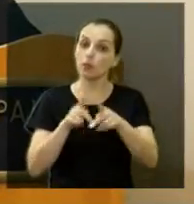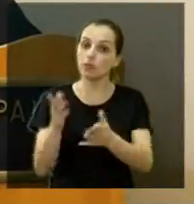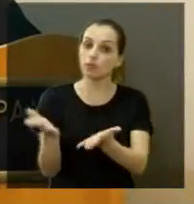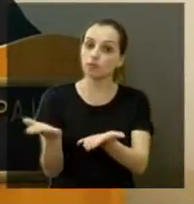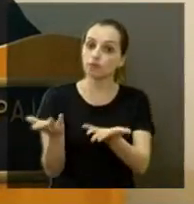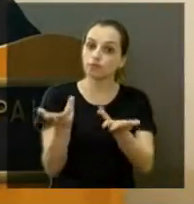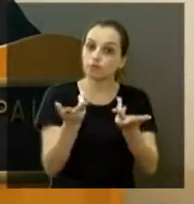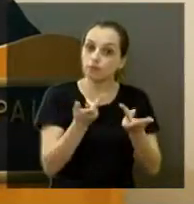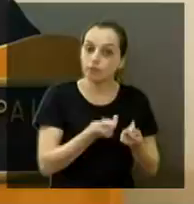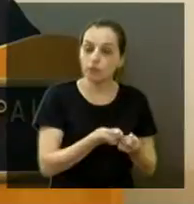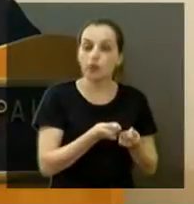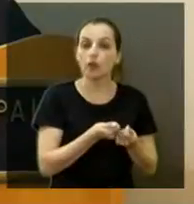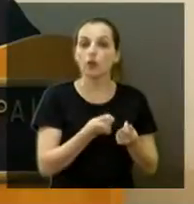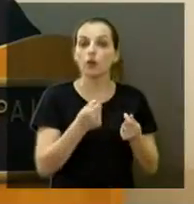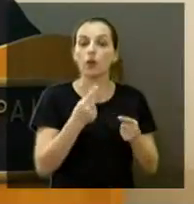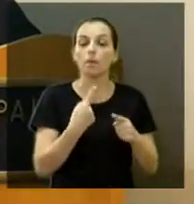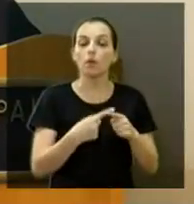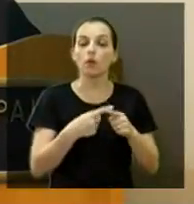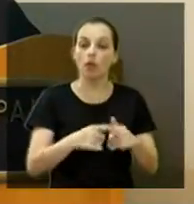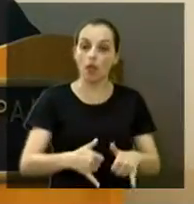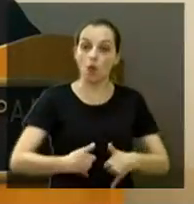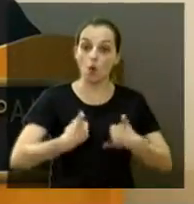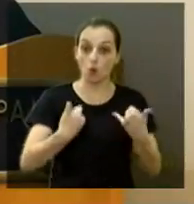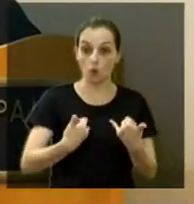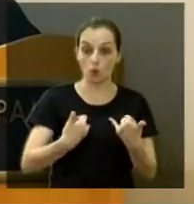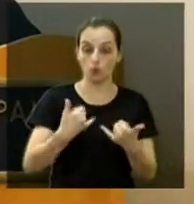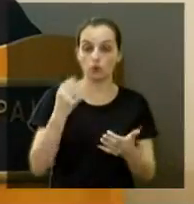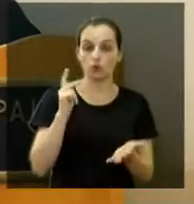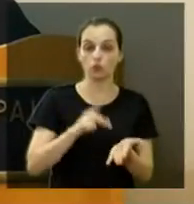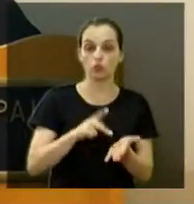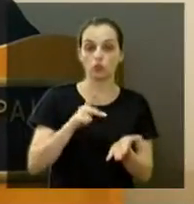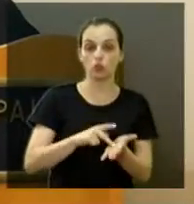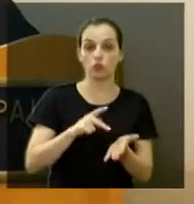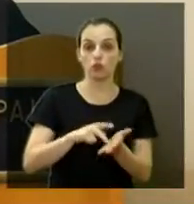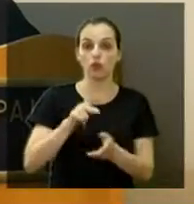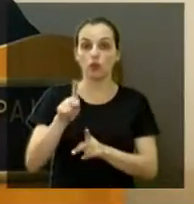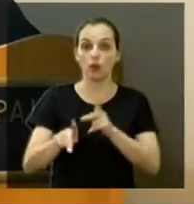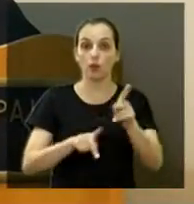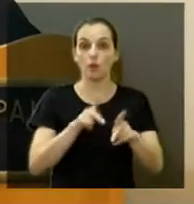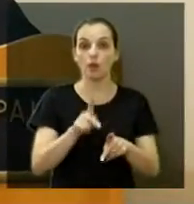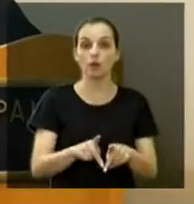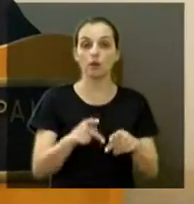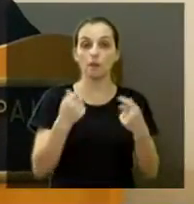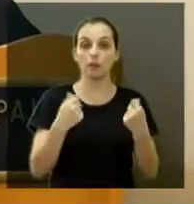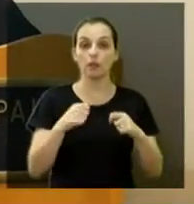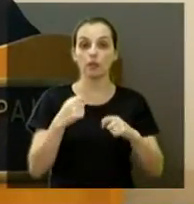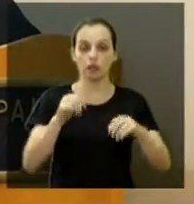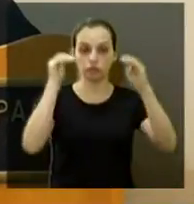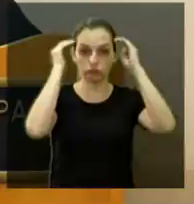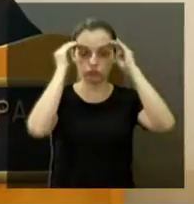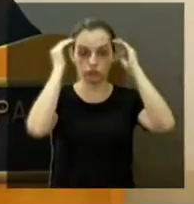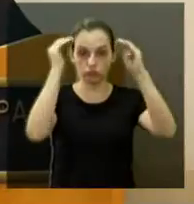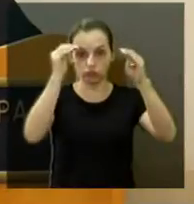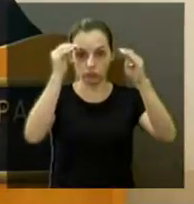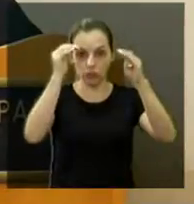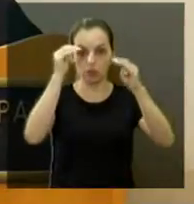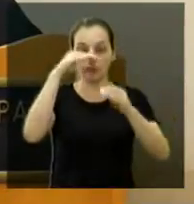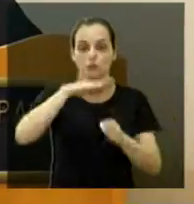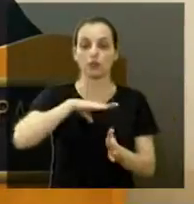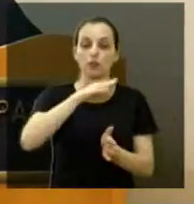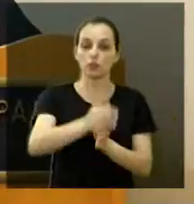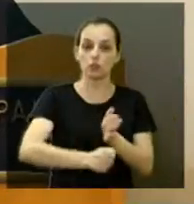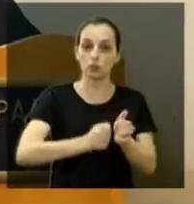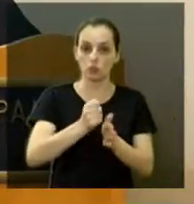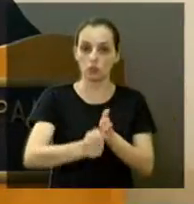um orgulho muito grande. A população tem de ser mais respeitada na nossa cidade